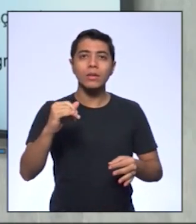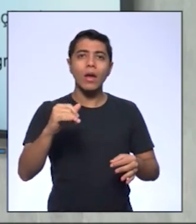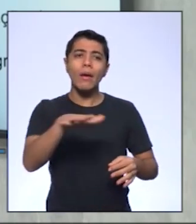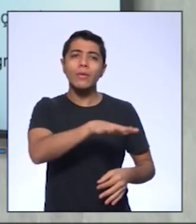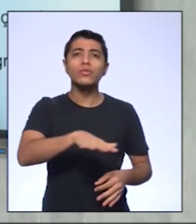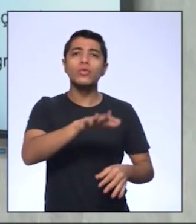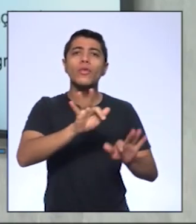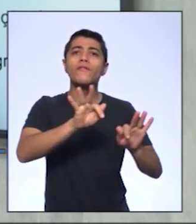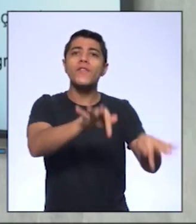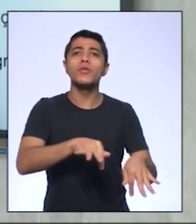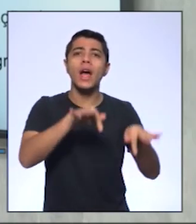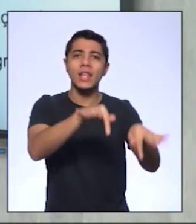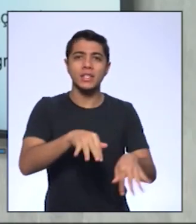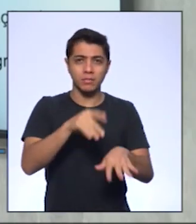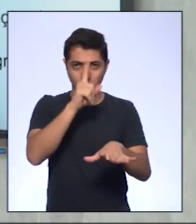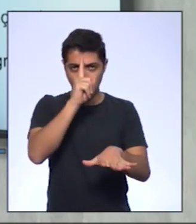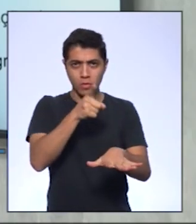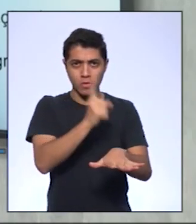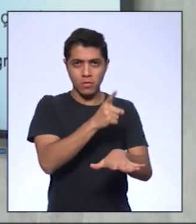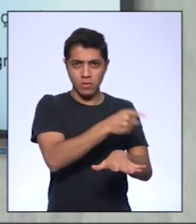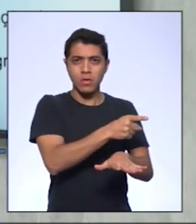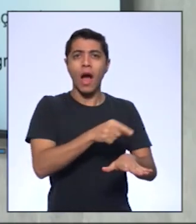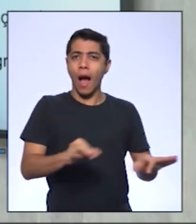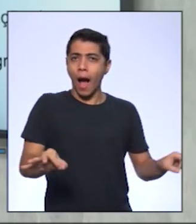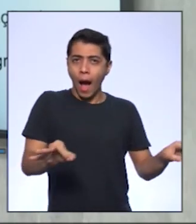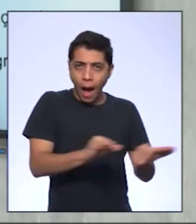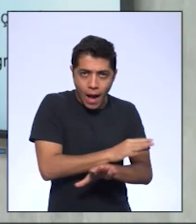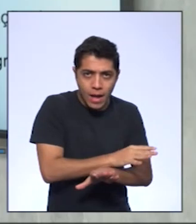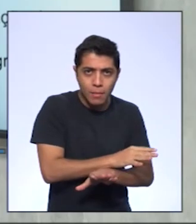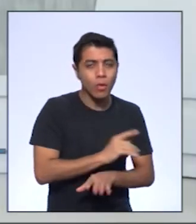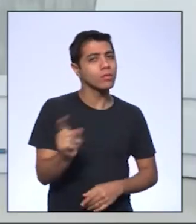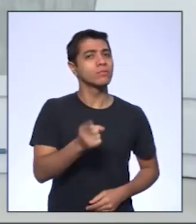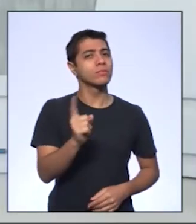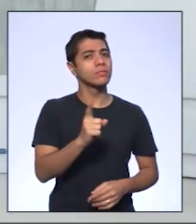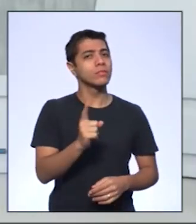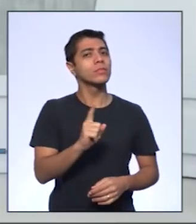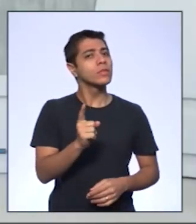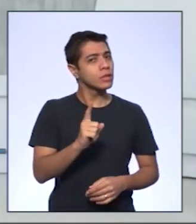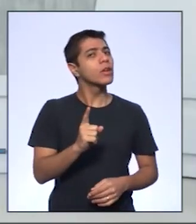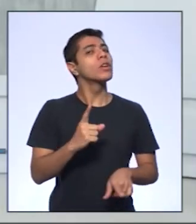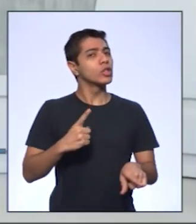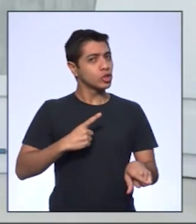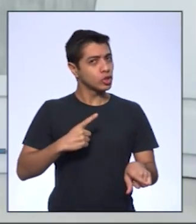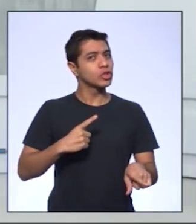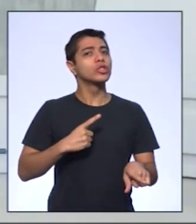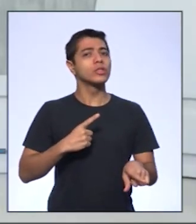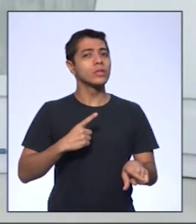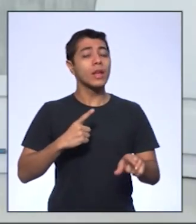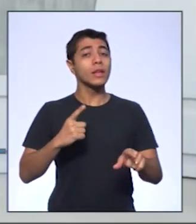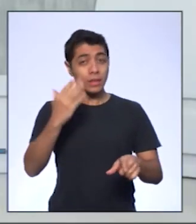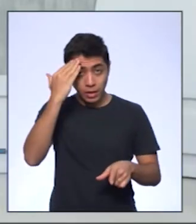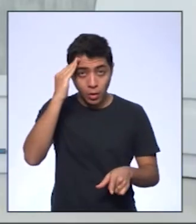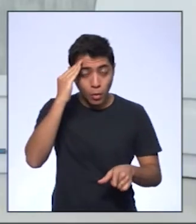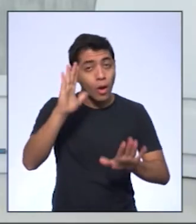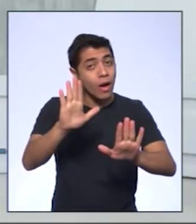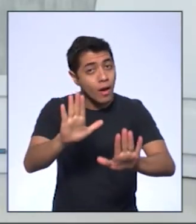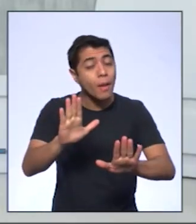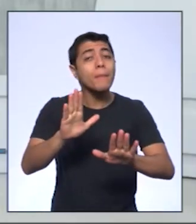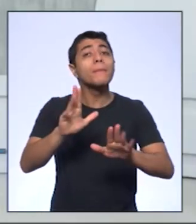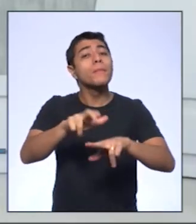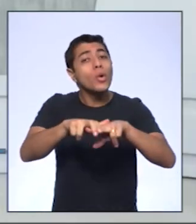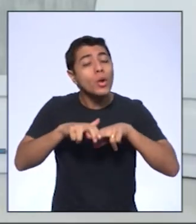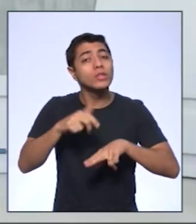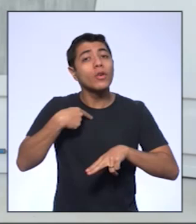quer dizer que o mundo feudal não existe mais. Entende o que eu tô te falando? É por isso que eu falei, eu acho que essa é a grande característica, é por isso que eu falei que eu estou durante a